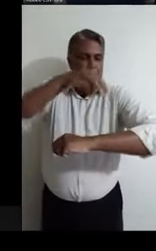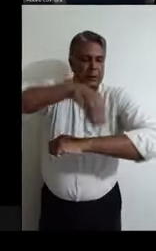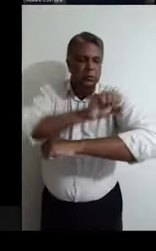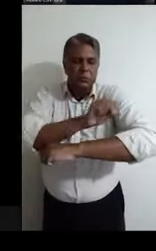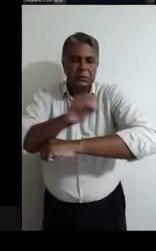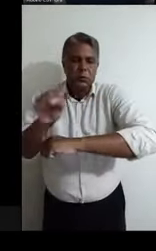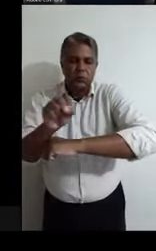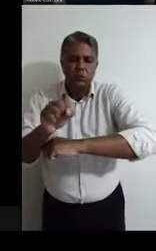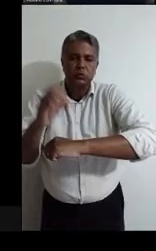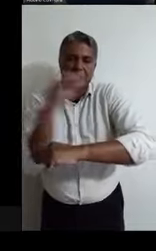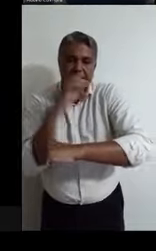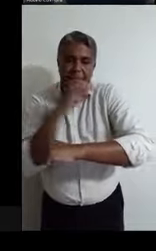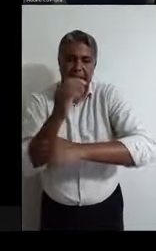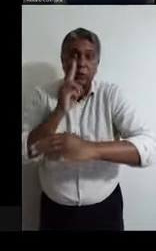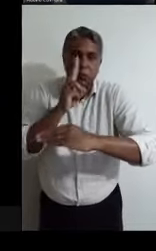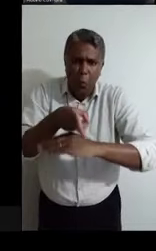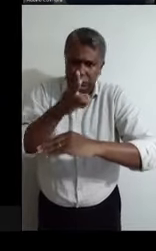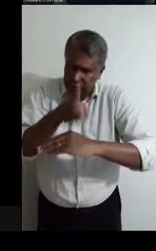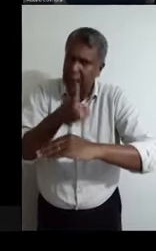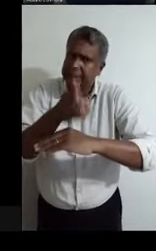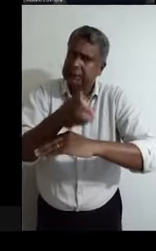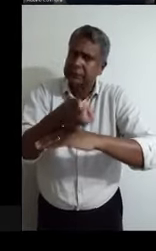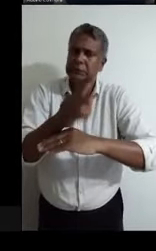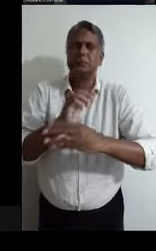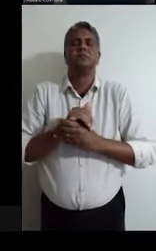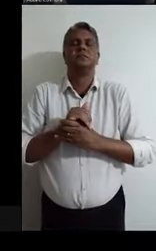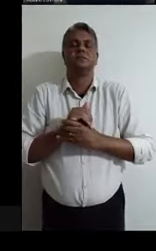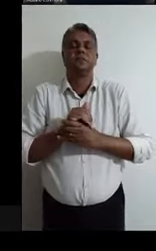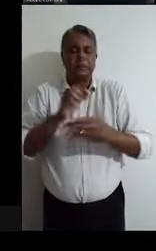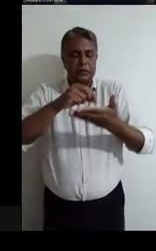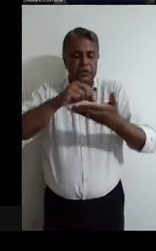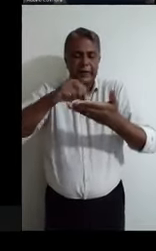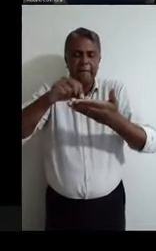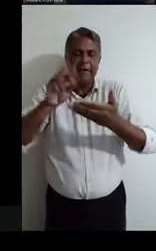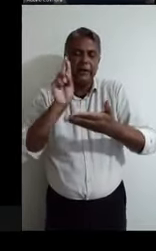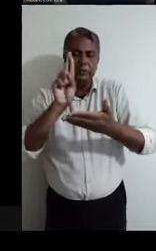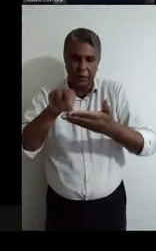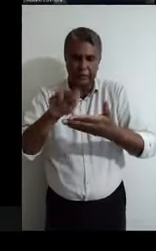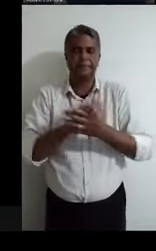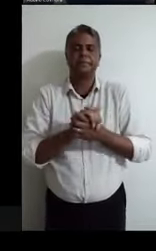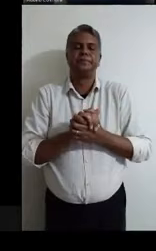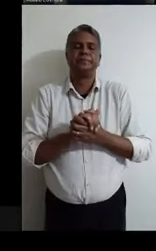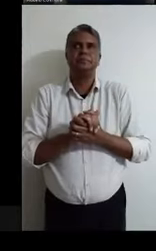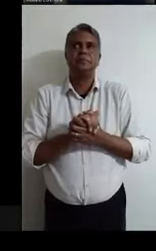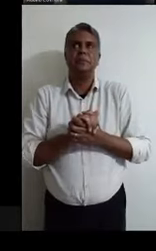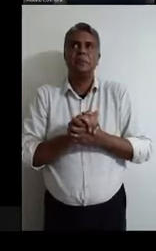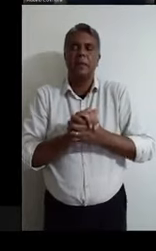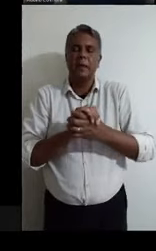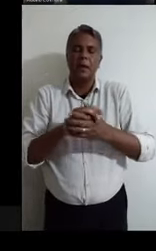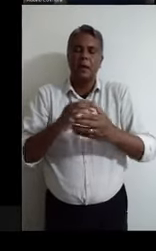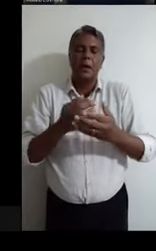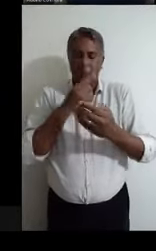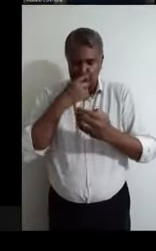com uma aceleração constante de 4 metros por segundo ao quadrado. Vamos escrever a função horária do movimento. A